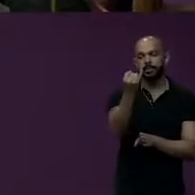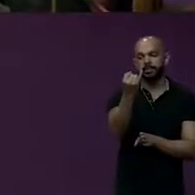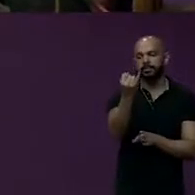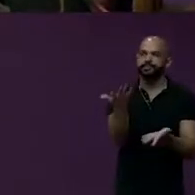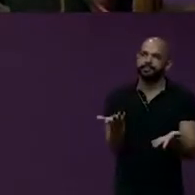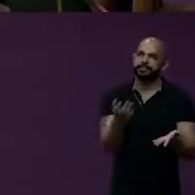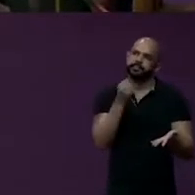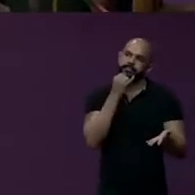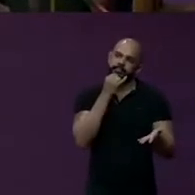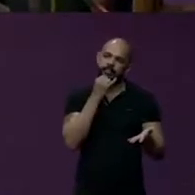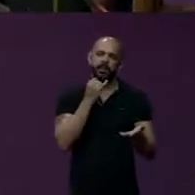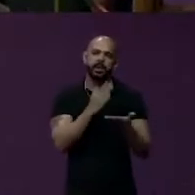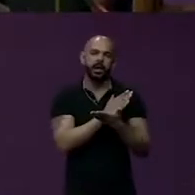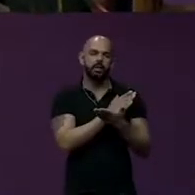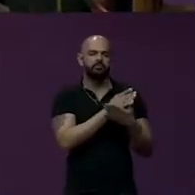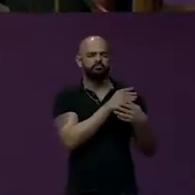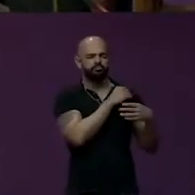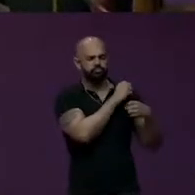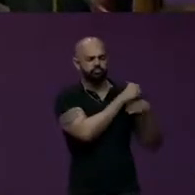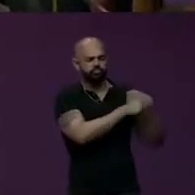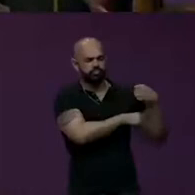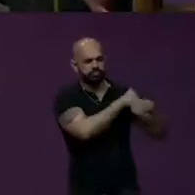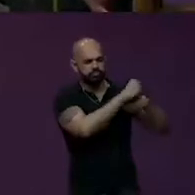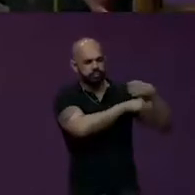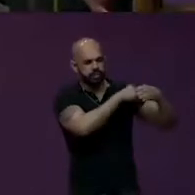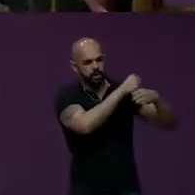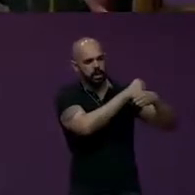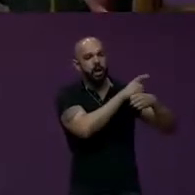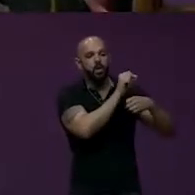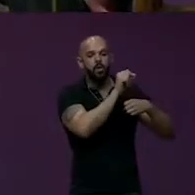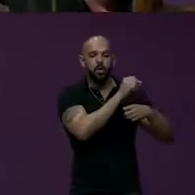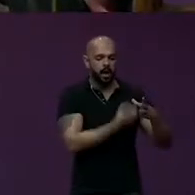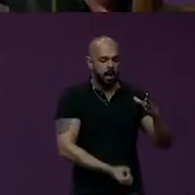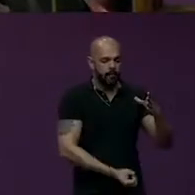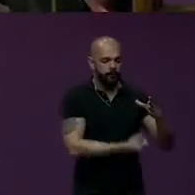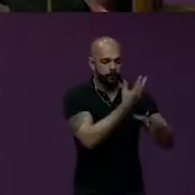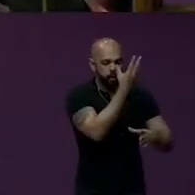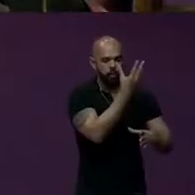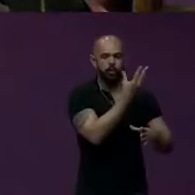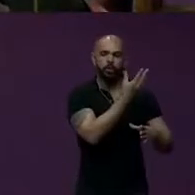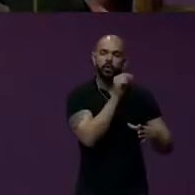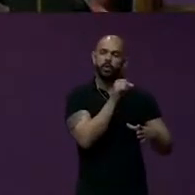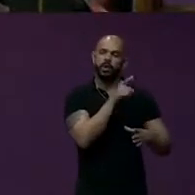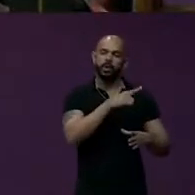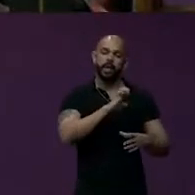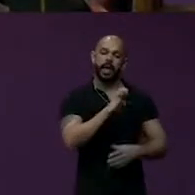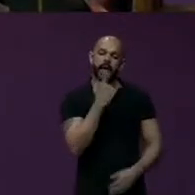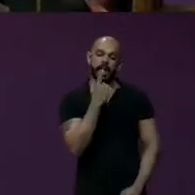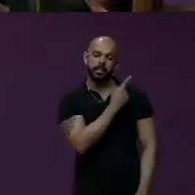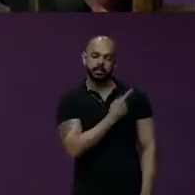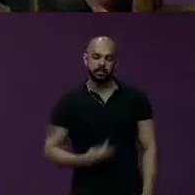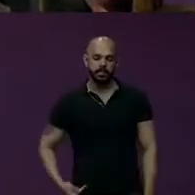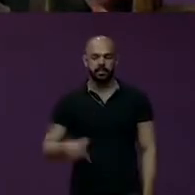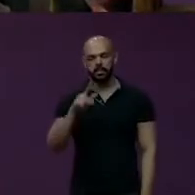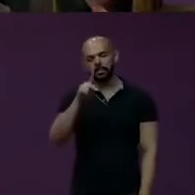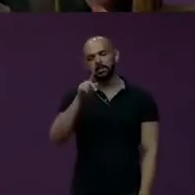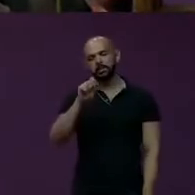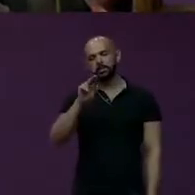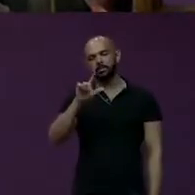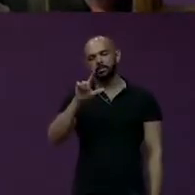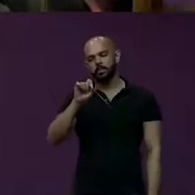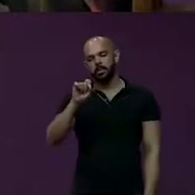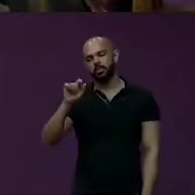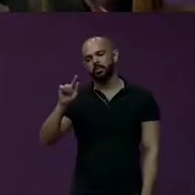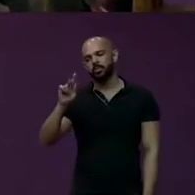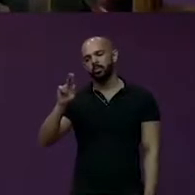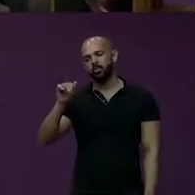Quer dizer, há algum tempo a Fiocruz, e a partir de uma formulação do nosso ex-presidente Paulo Guz, trabalha